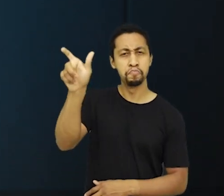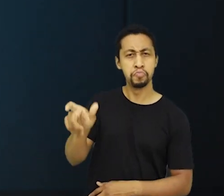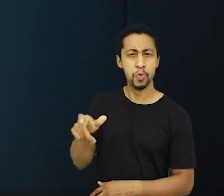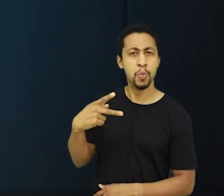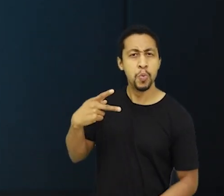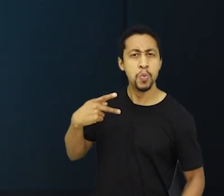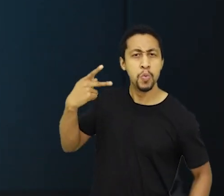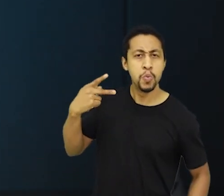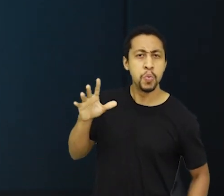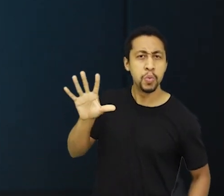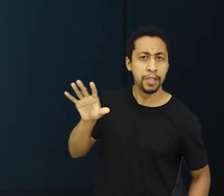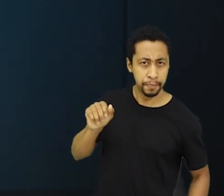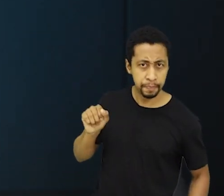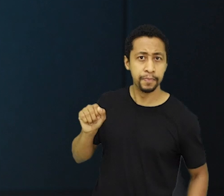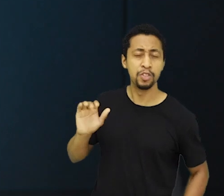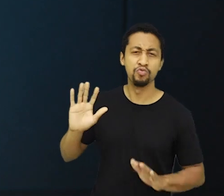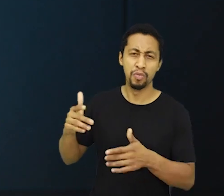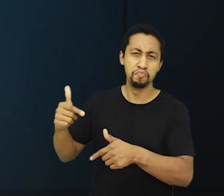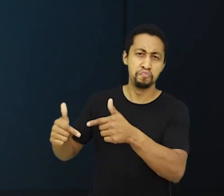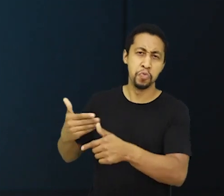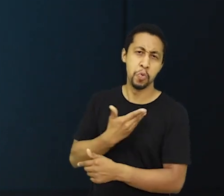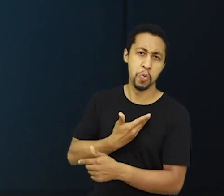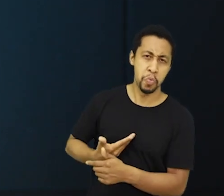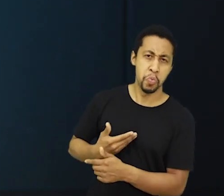que tenha sido governante ou não,